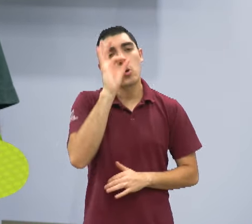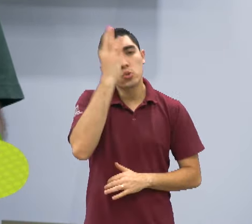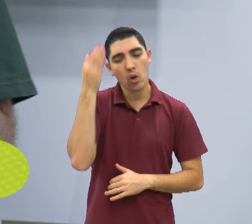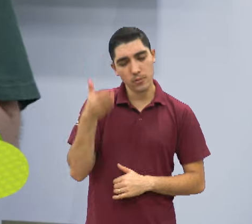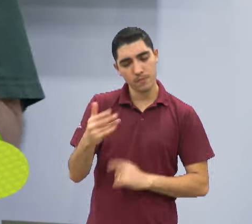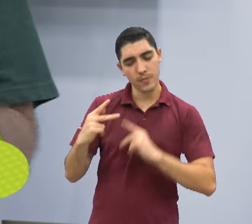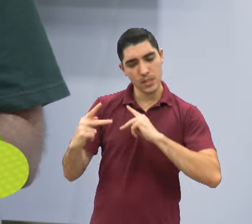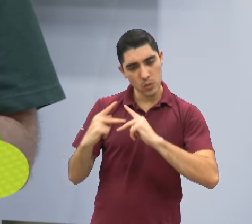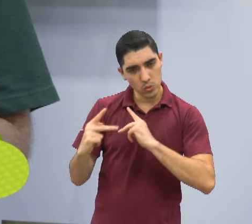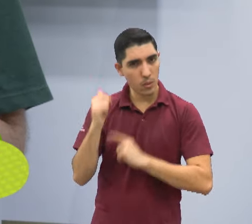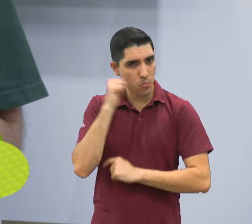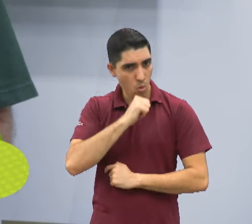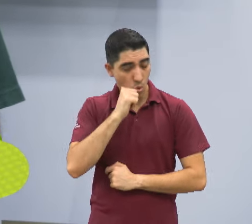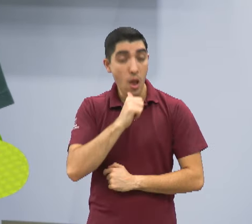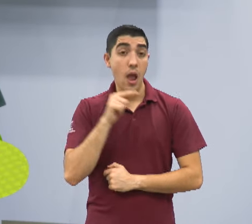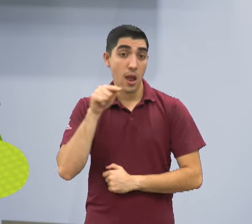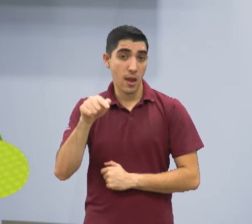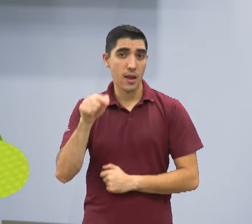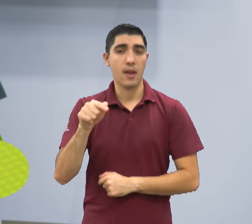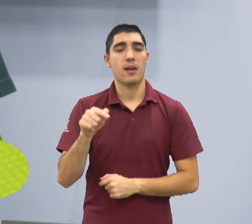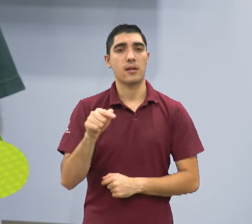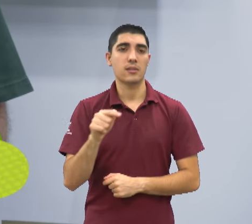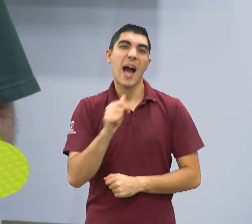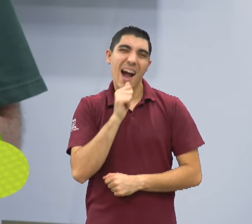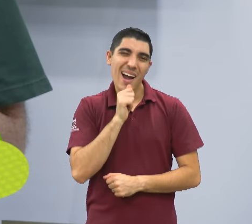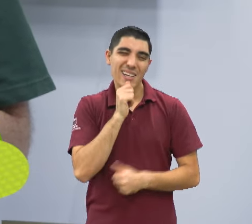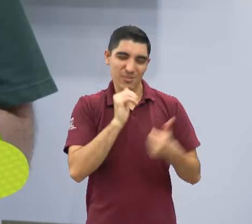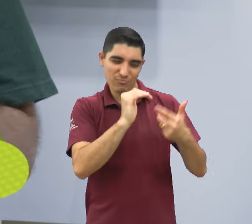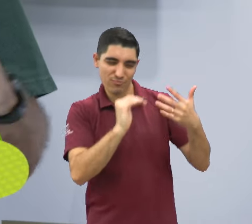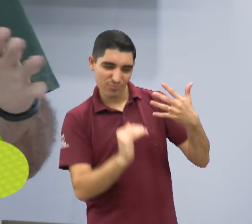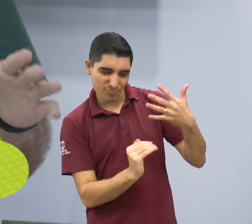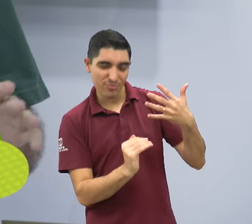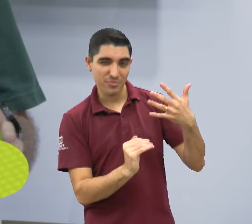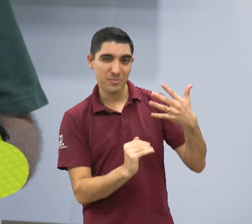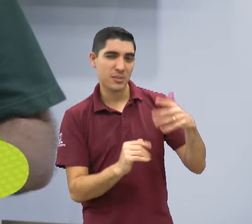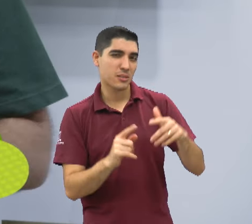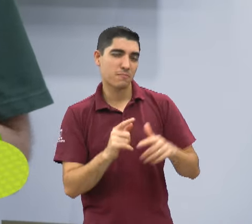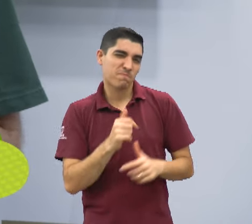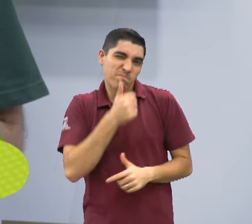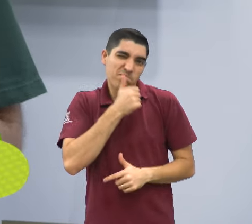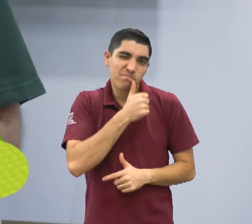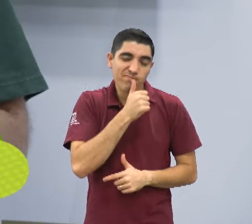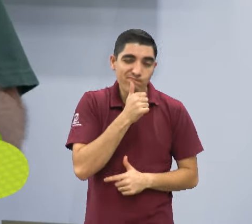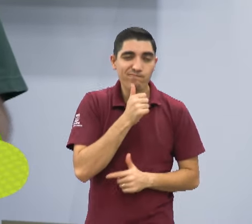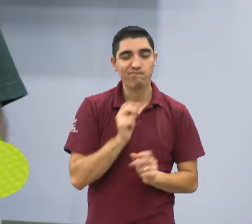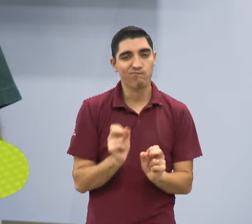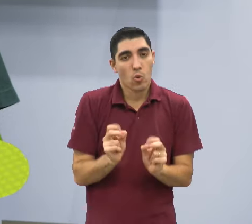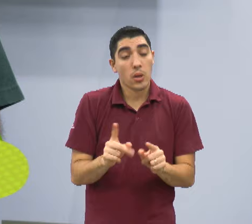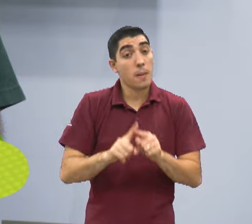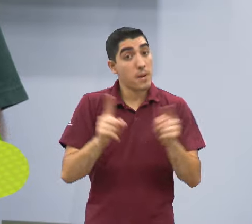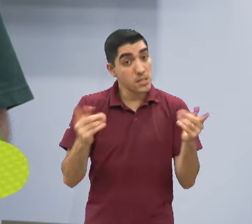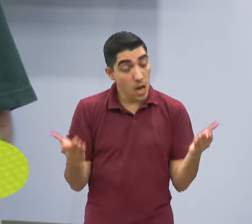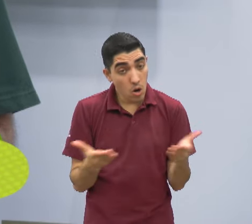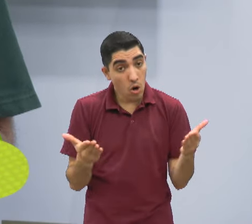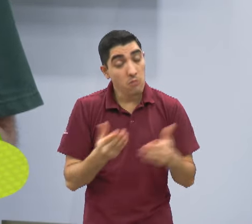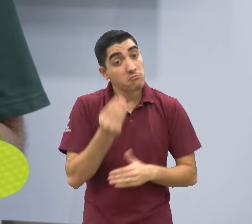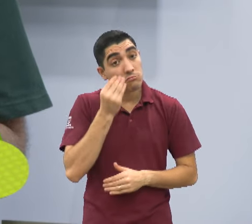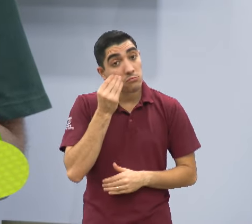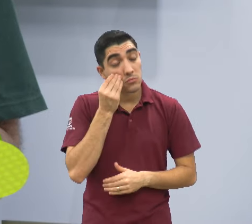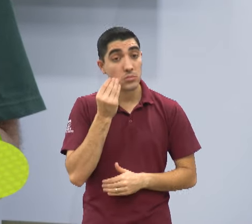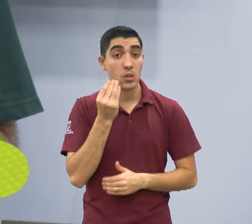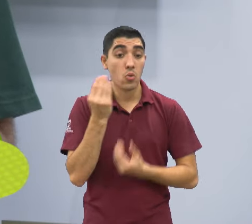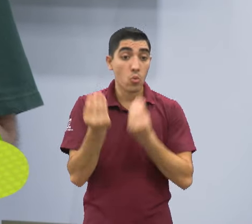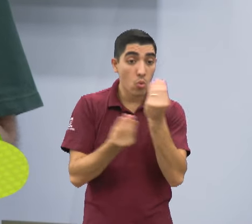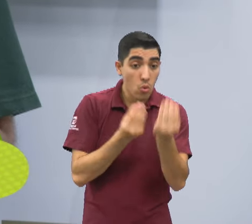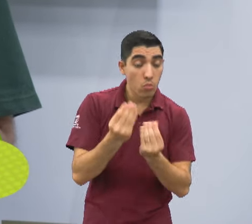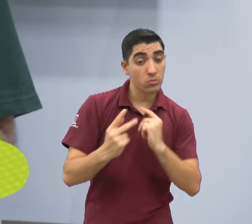né? Enfim, é um campeonato da parte de baixo da tabela. Eu acho que o São José não fica fora, mas aí tem que ver, tem que pontuar bem, tem